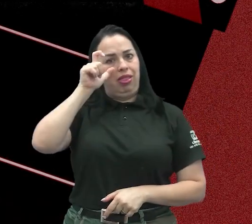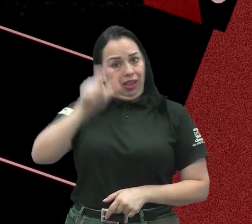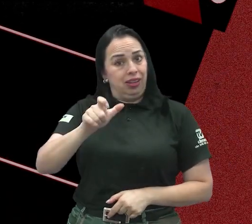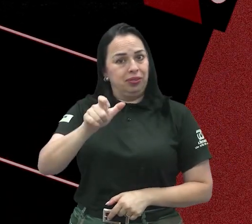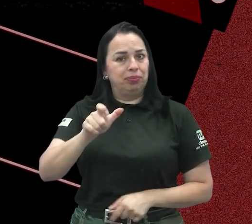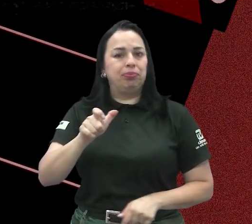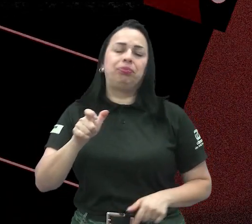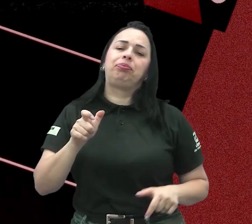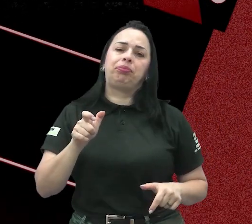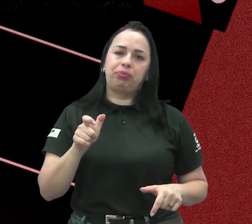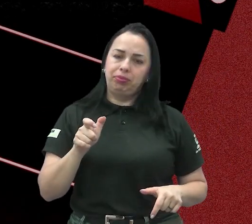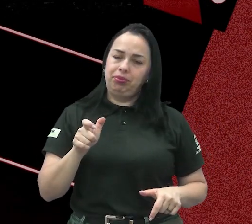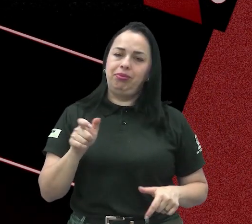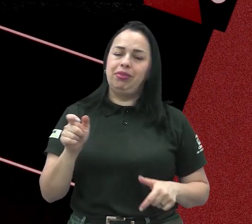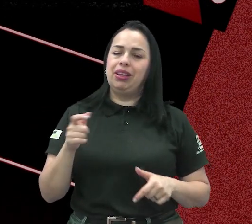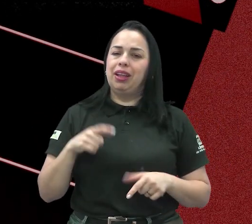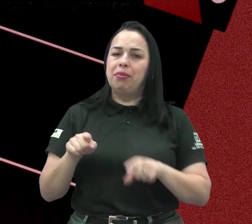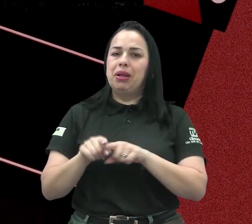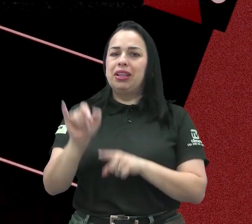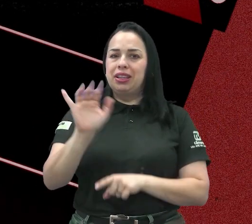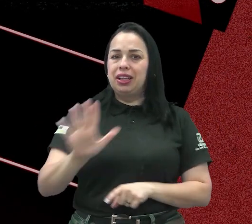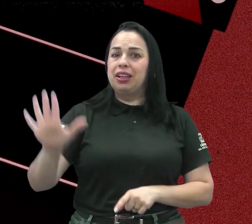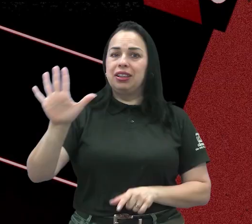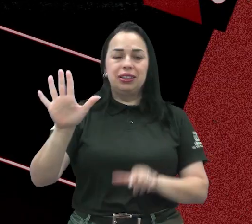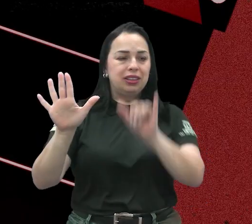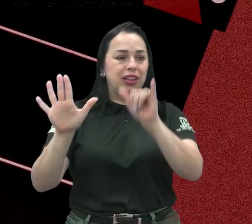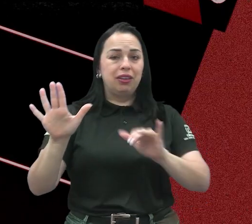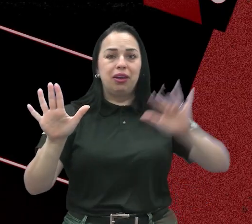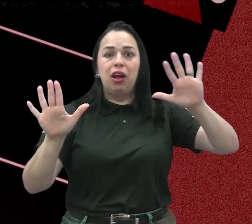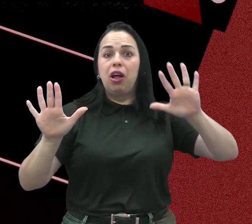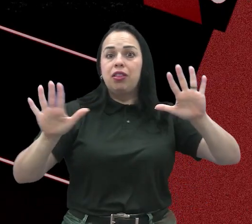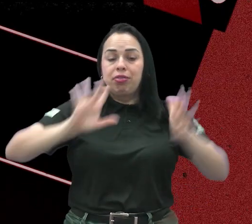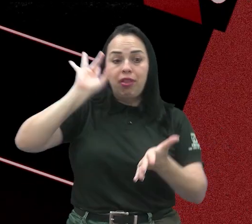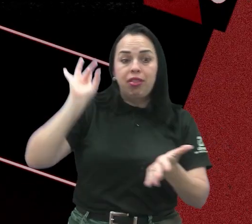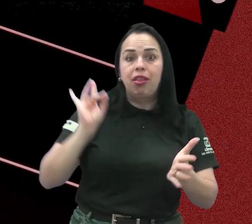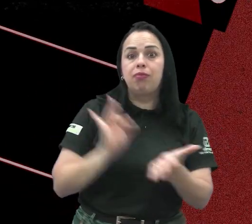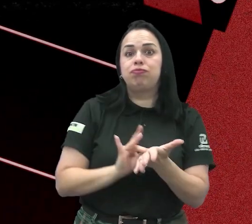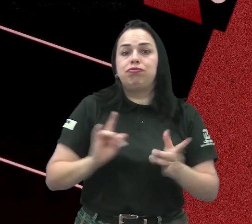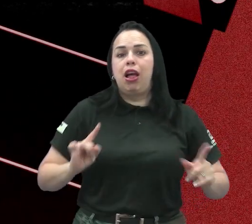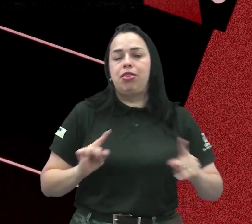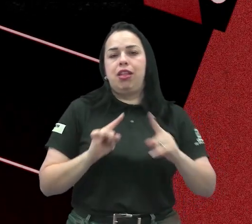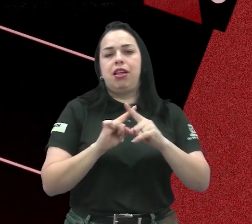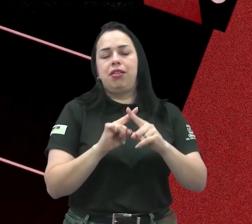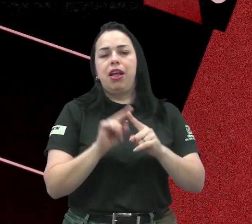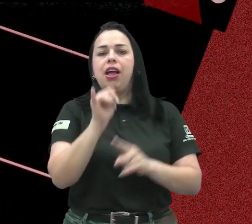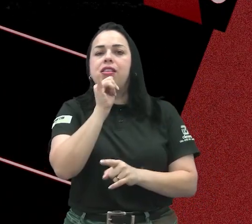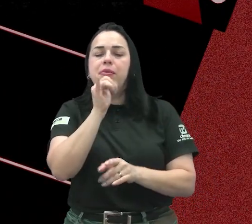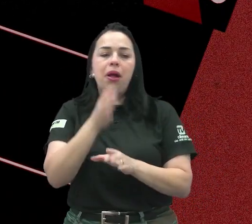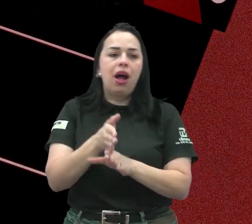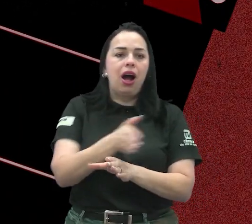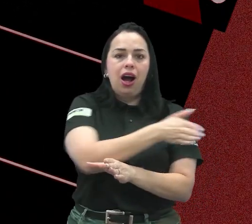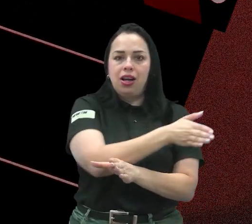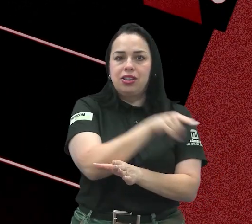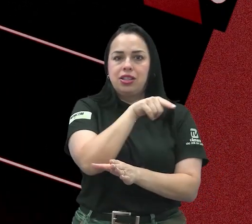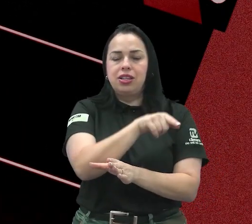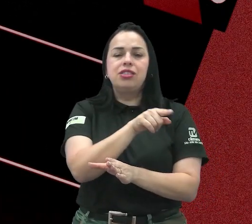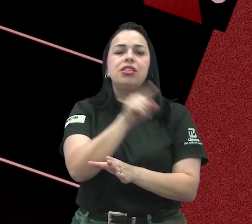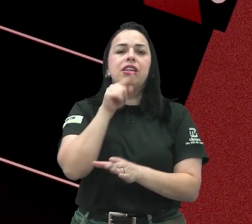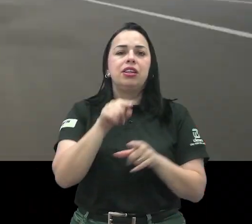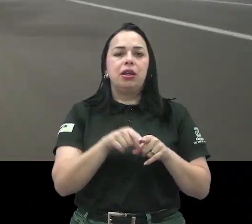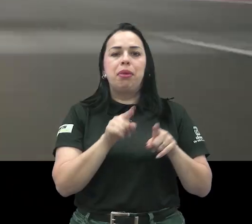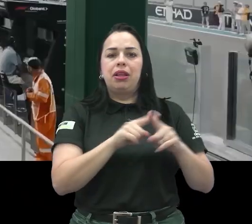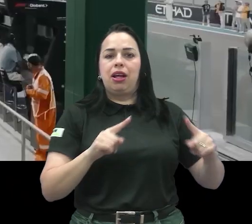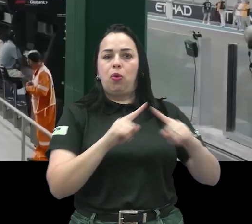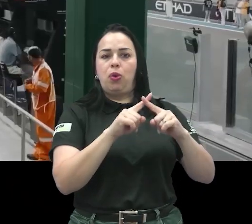desse filme é que várias cenas foram filmadas durante os grandes prêmios reais, como antes da corrida em Silverstone, na